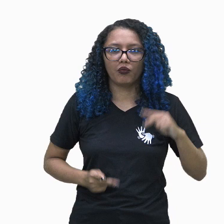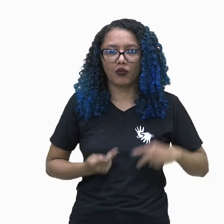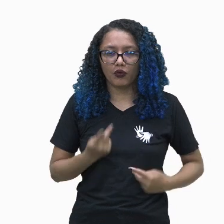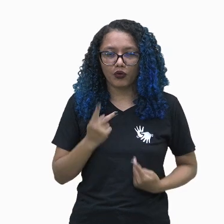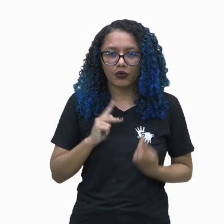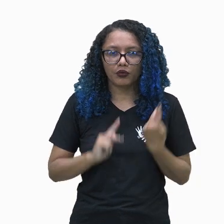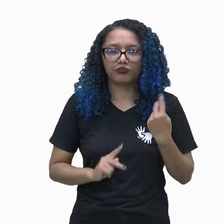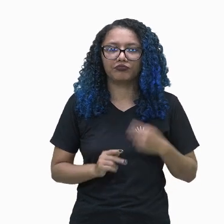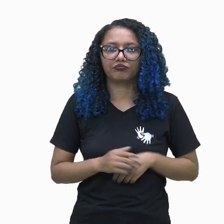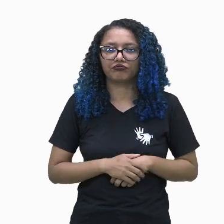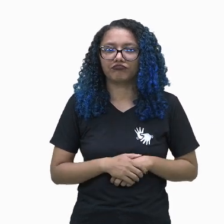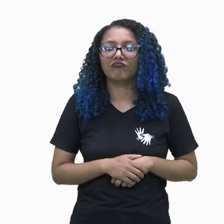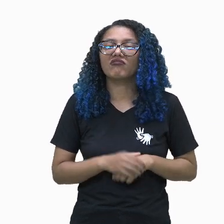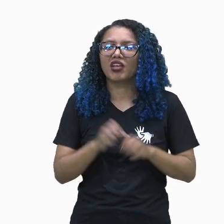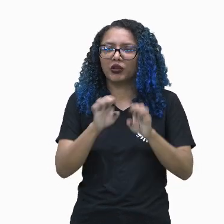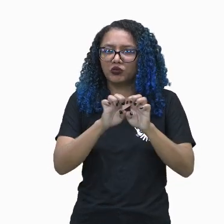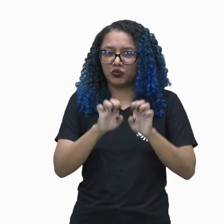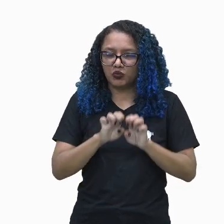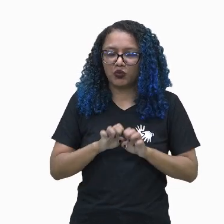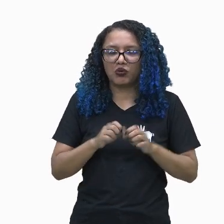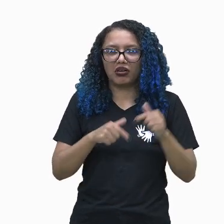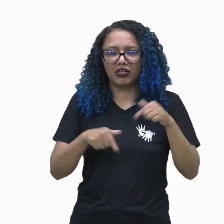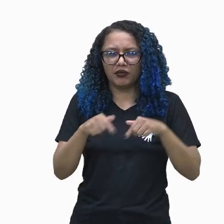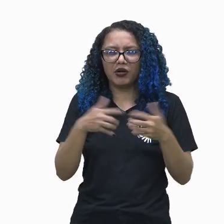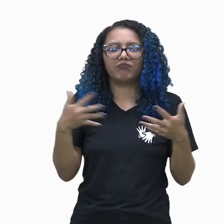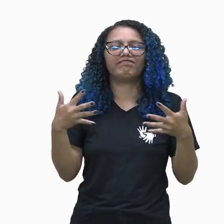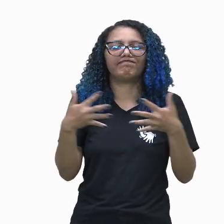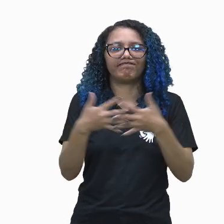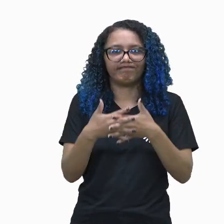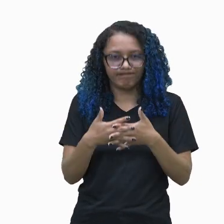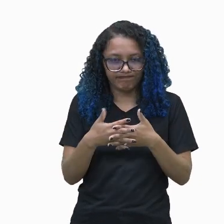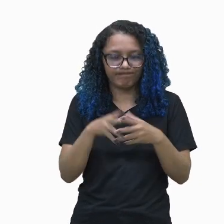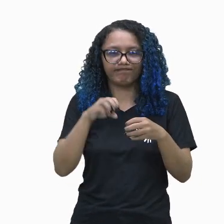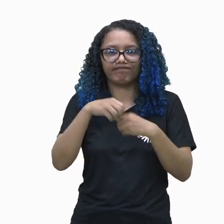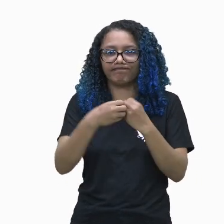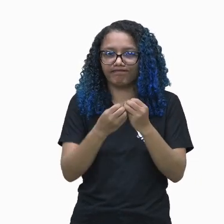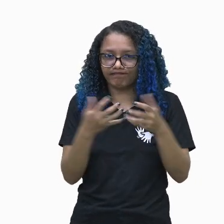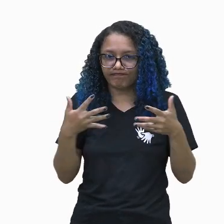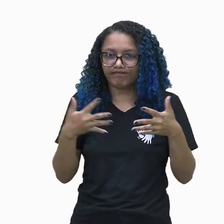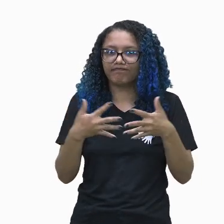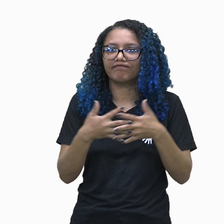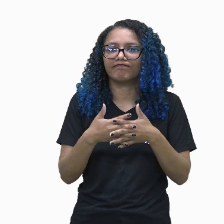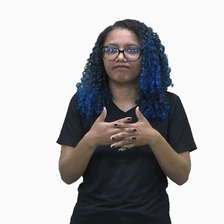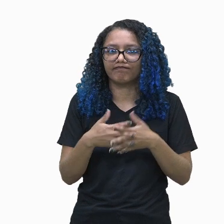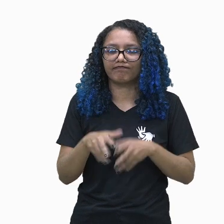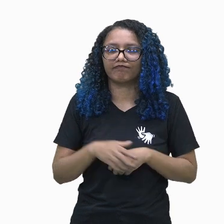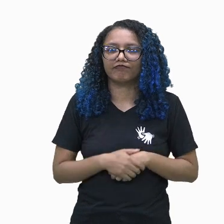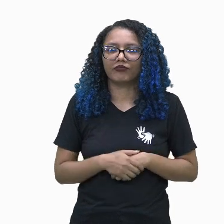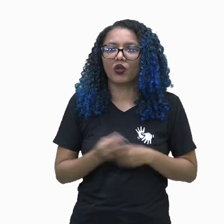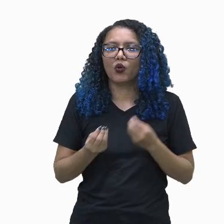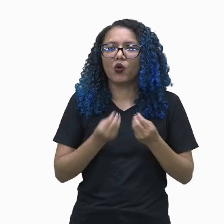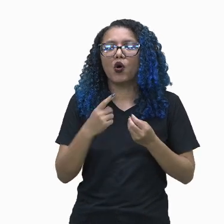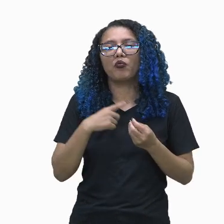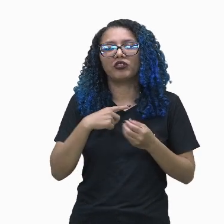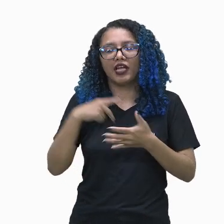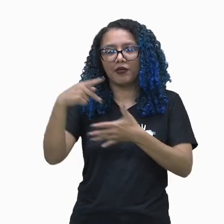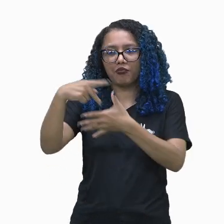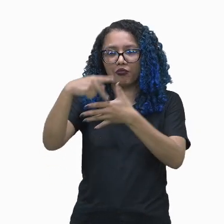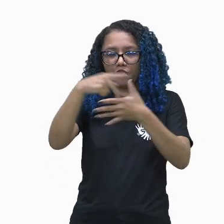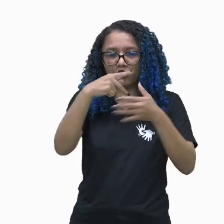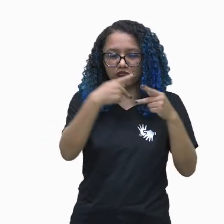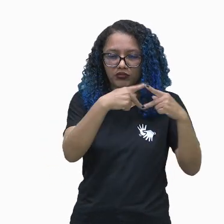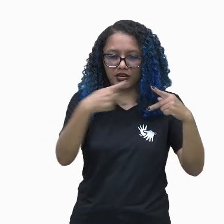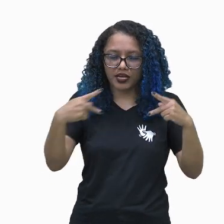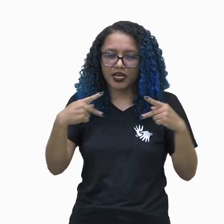estruturas extremamente complexas, moleculares, que vão ser formados pela união de proteína e